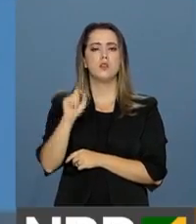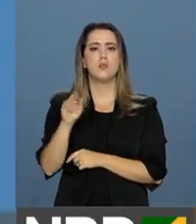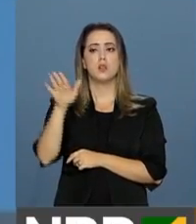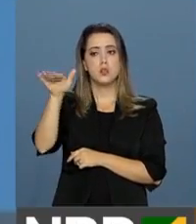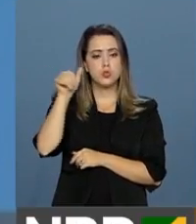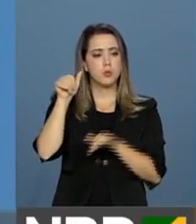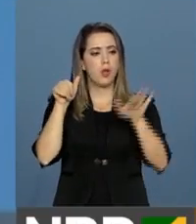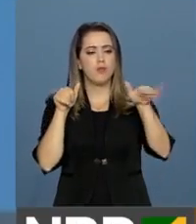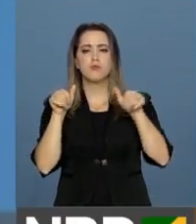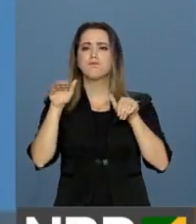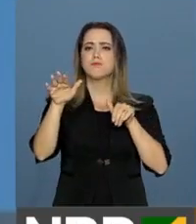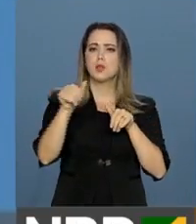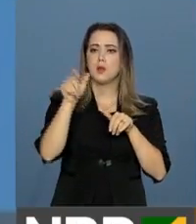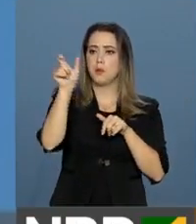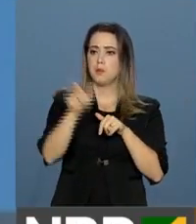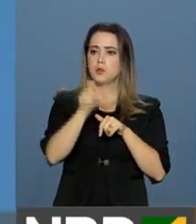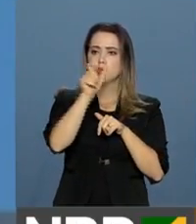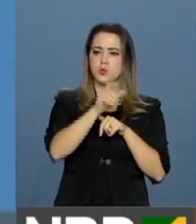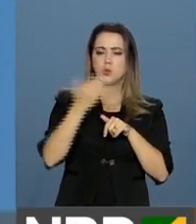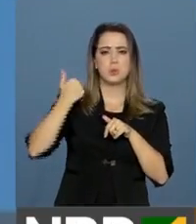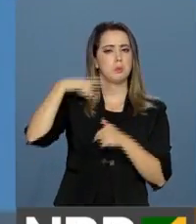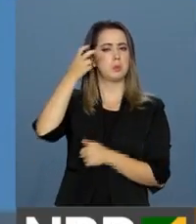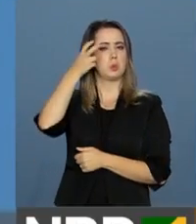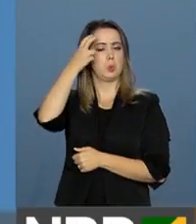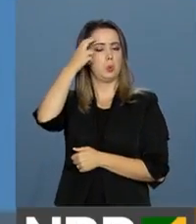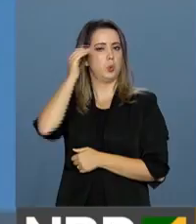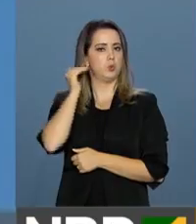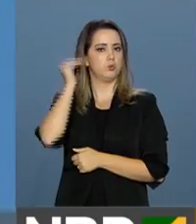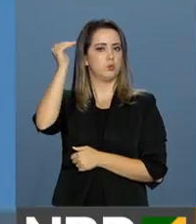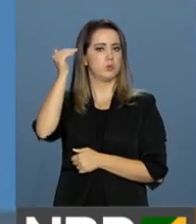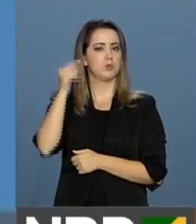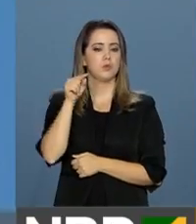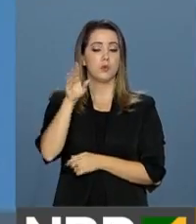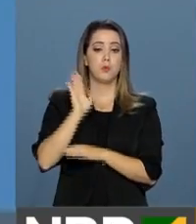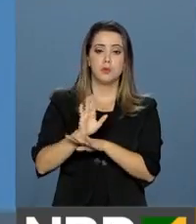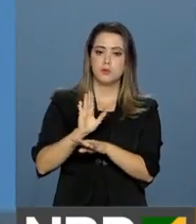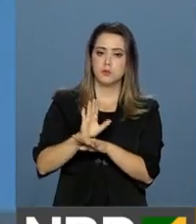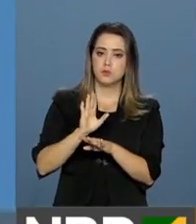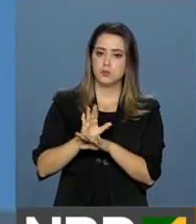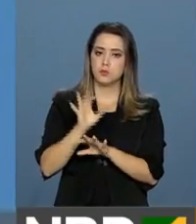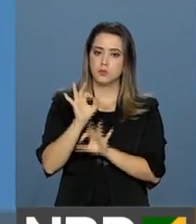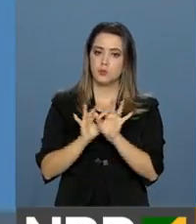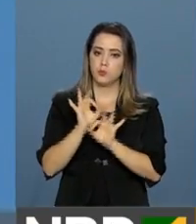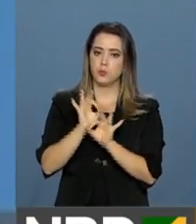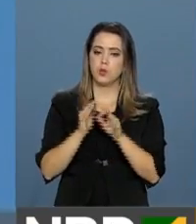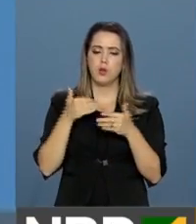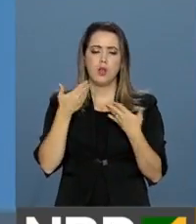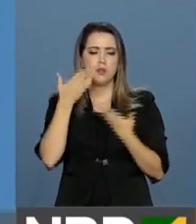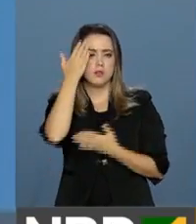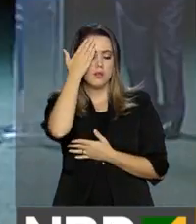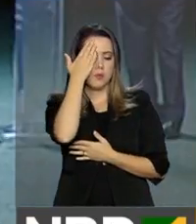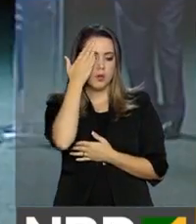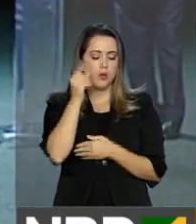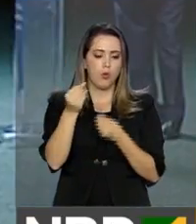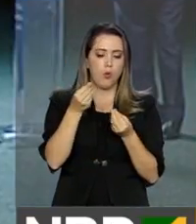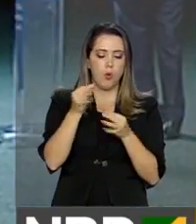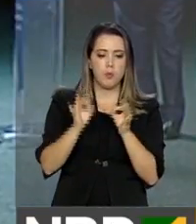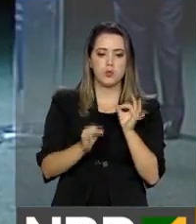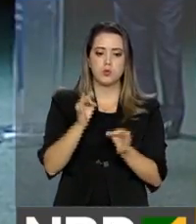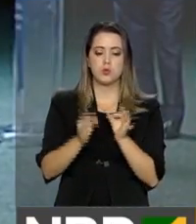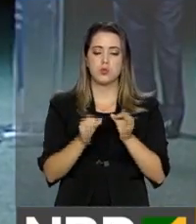ele chamava pessoas mais cultas nobres para ajudá lo a praticar a justiça